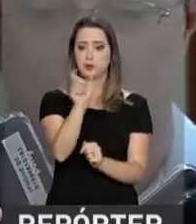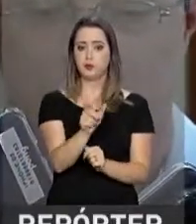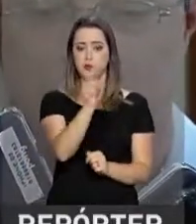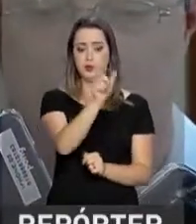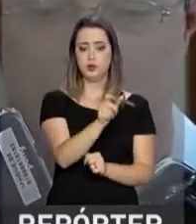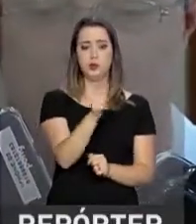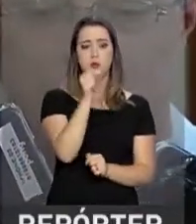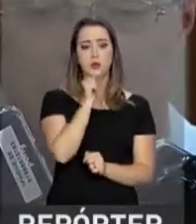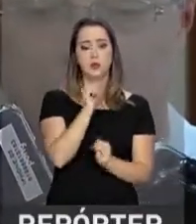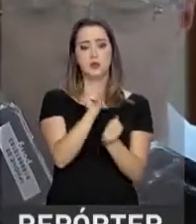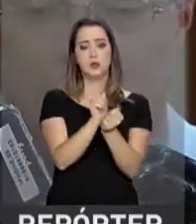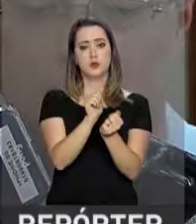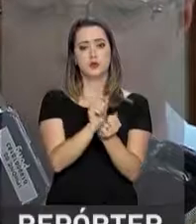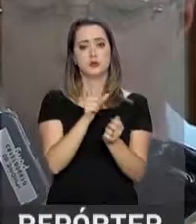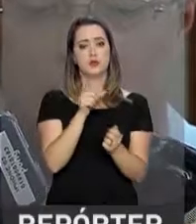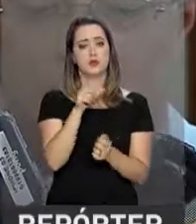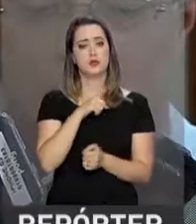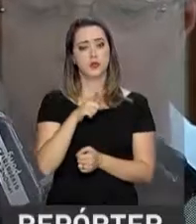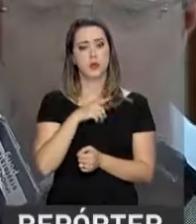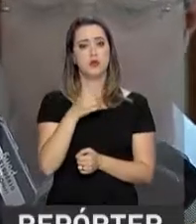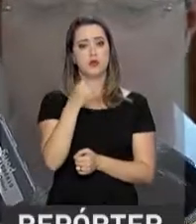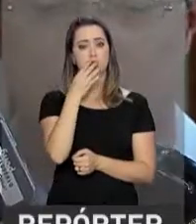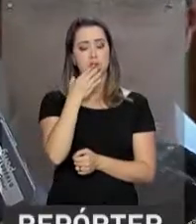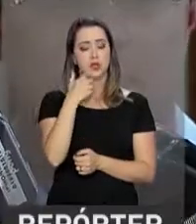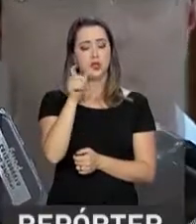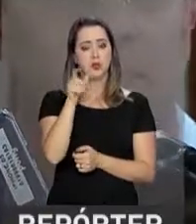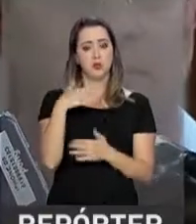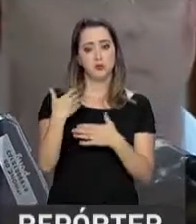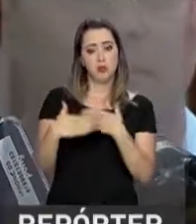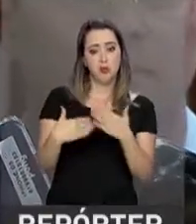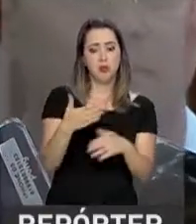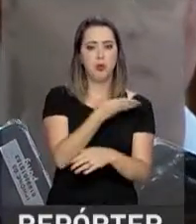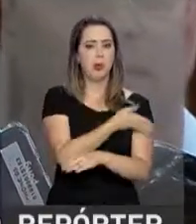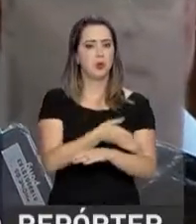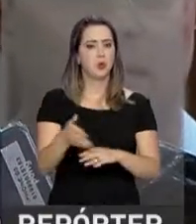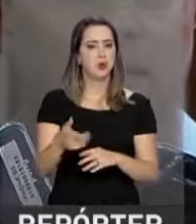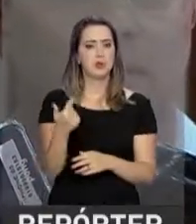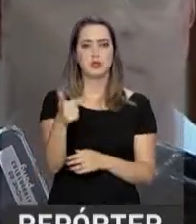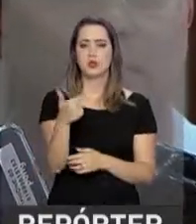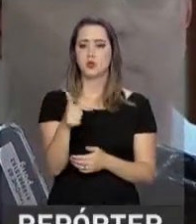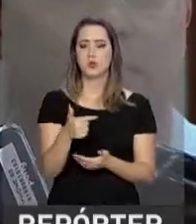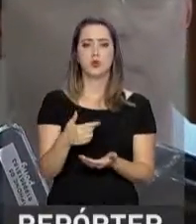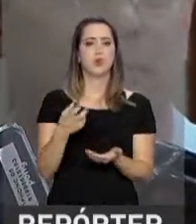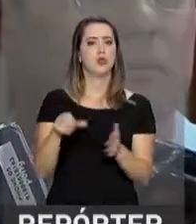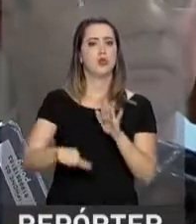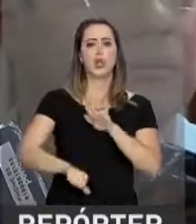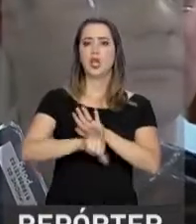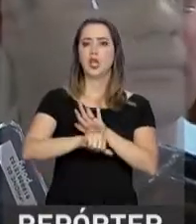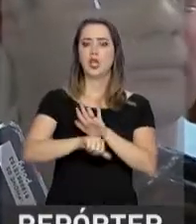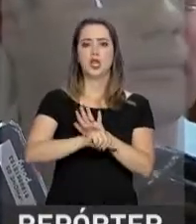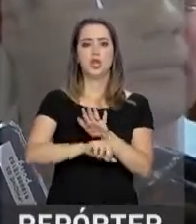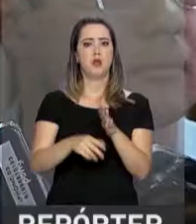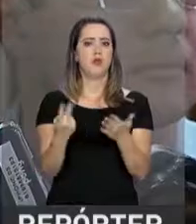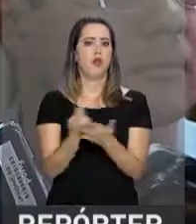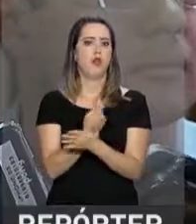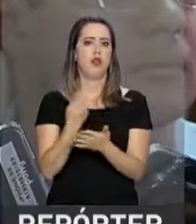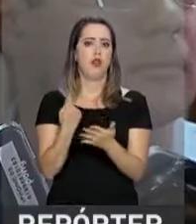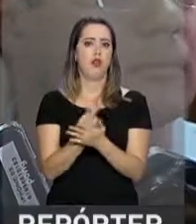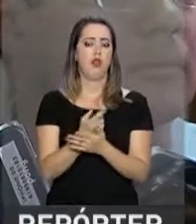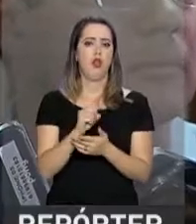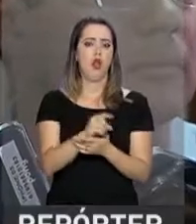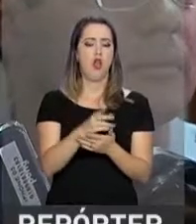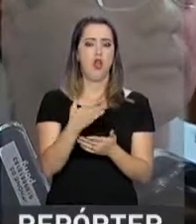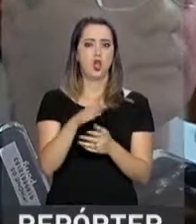apenados presos que têm bom comportamento não cometeram crimes hediondos crimes de terrorismo de tráfico de drogas nem crimes de